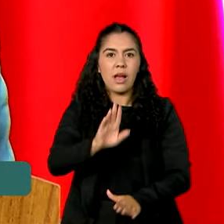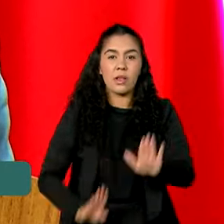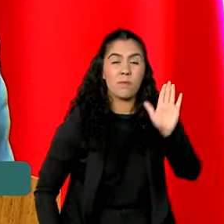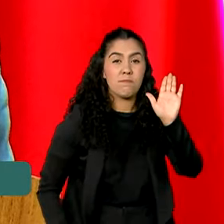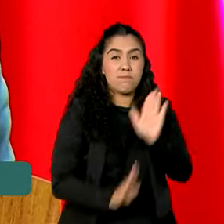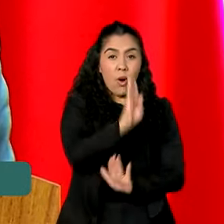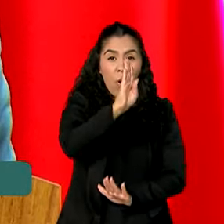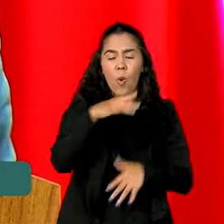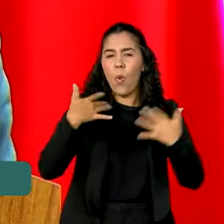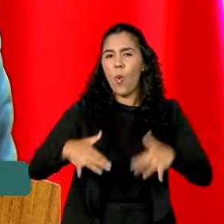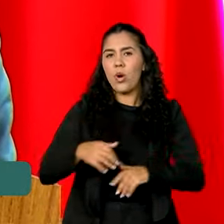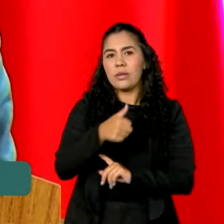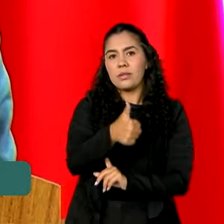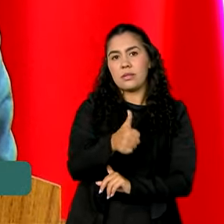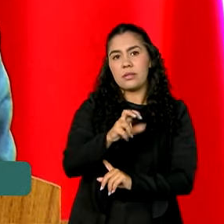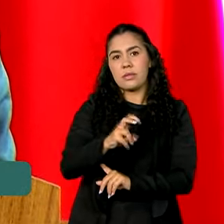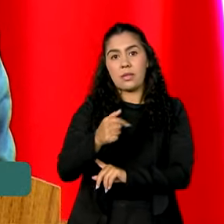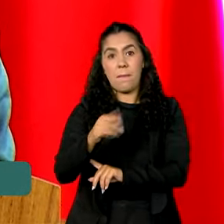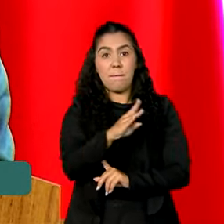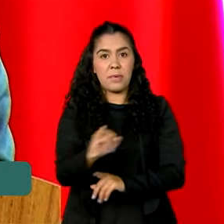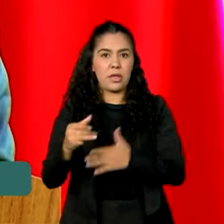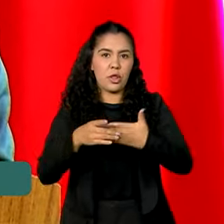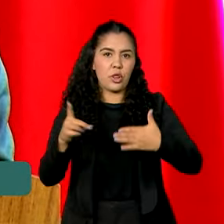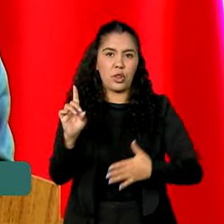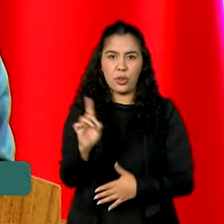157 bilhões de dólares.